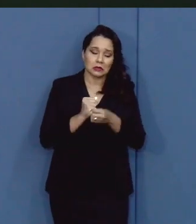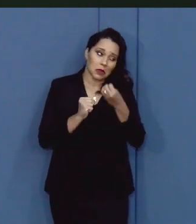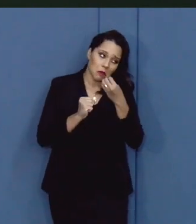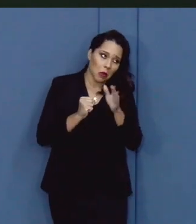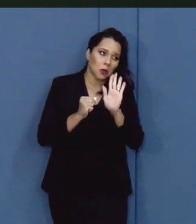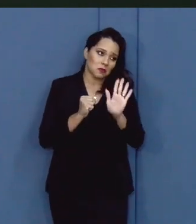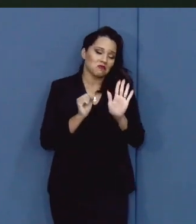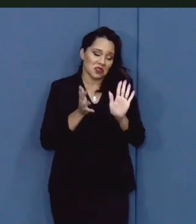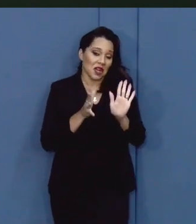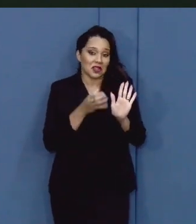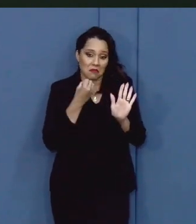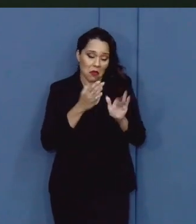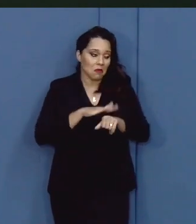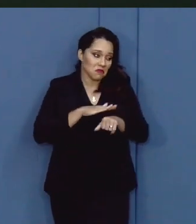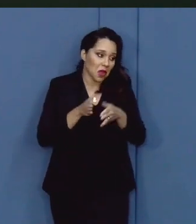bom.